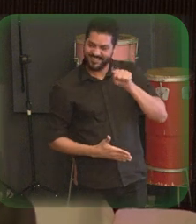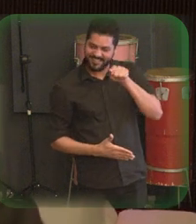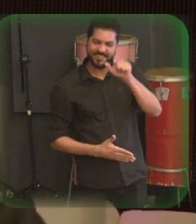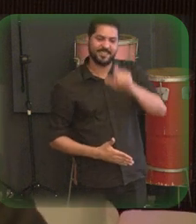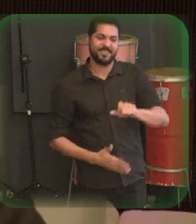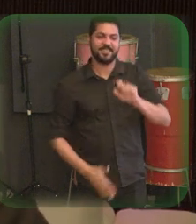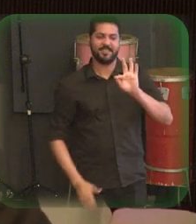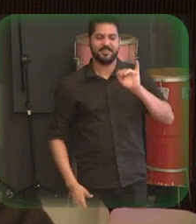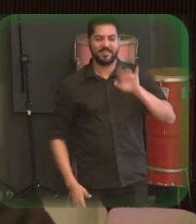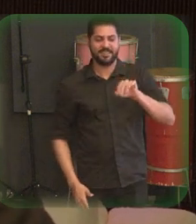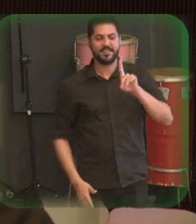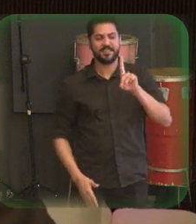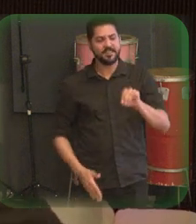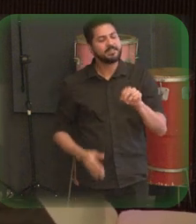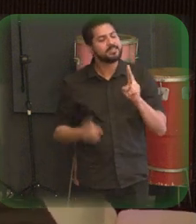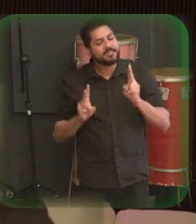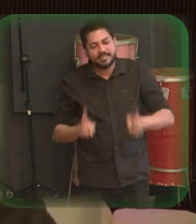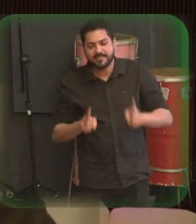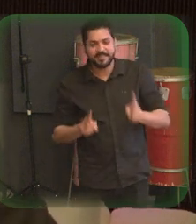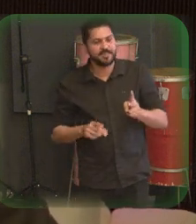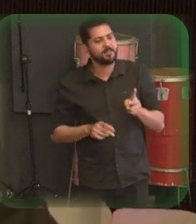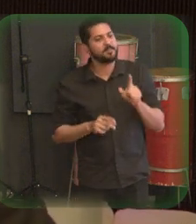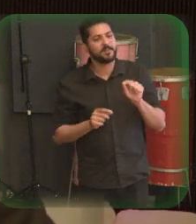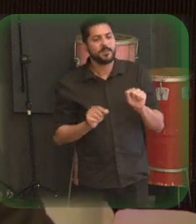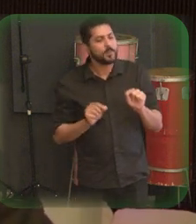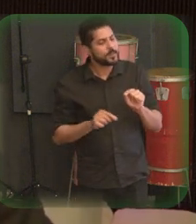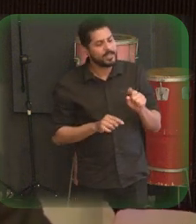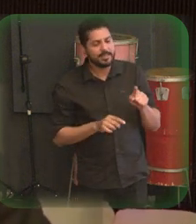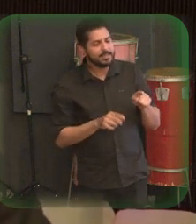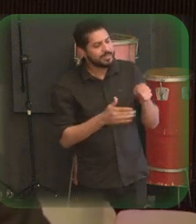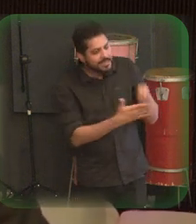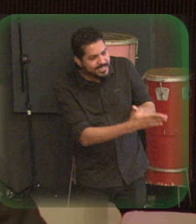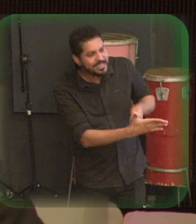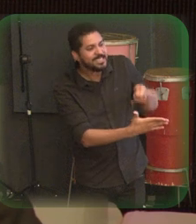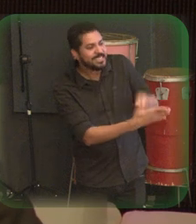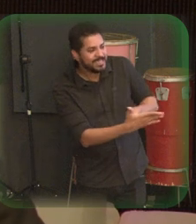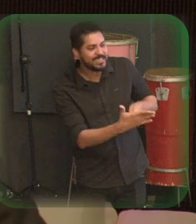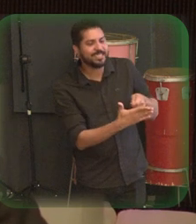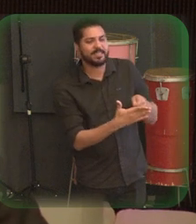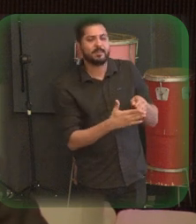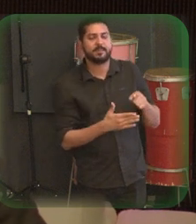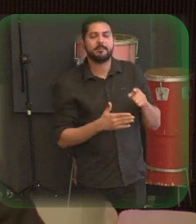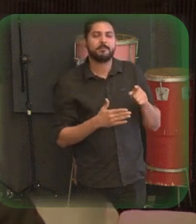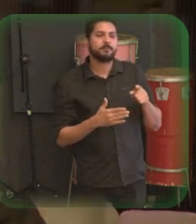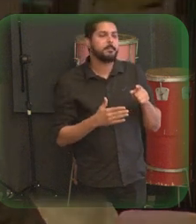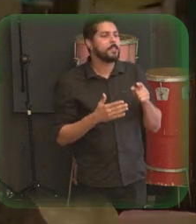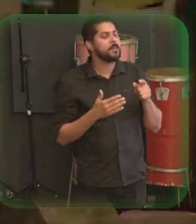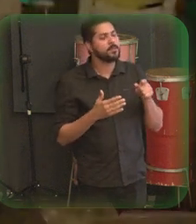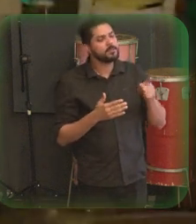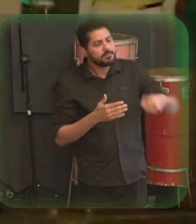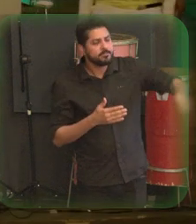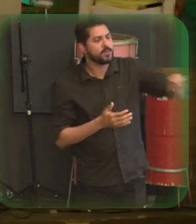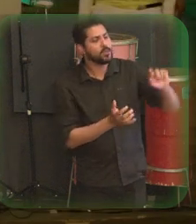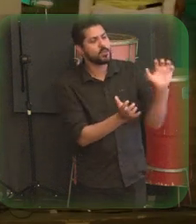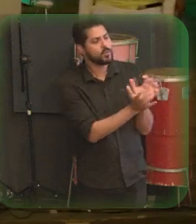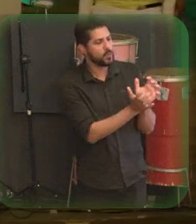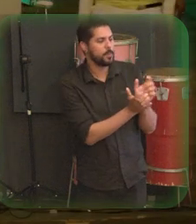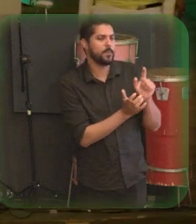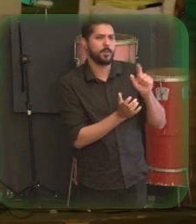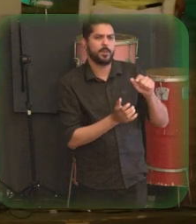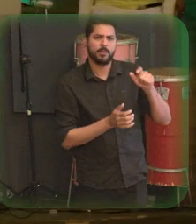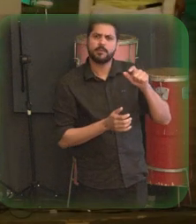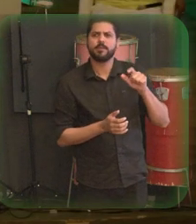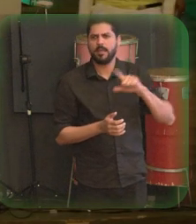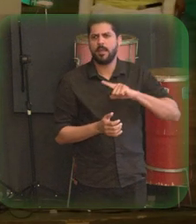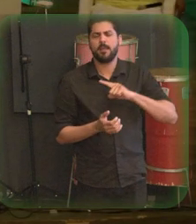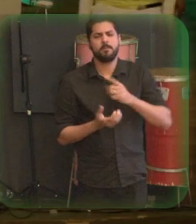Fernando procura e marca cerrado, mas foi um acolhimento muito grande de toda a sua equipe. Eu não quero citar nomes aqui,